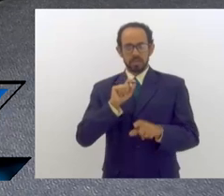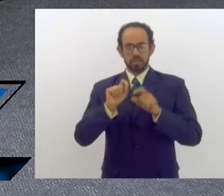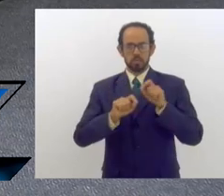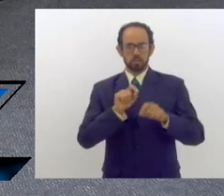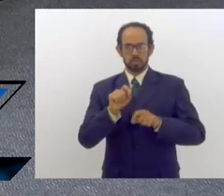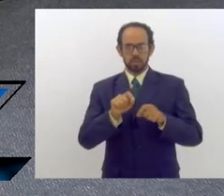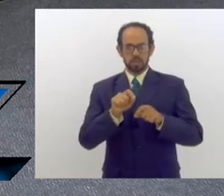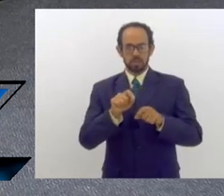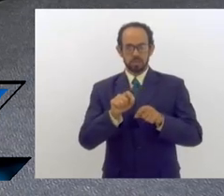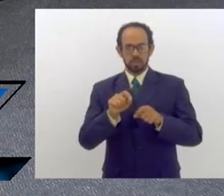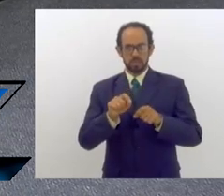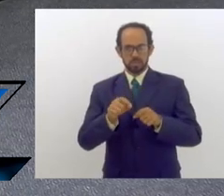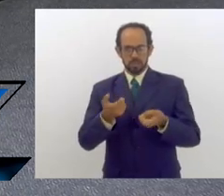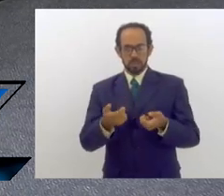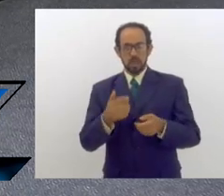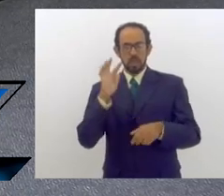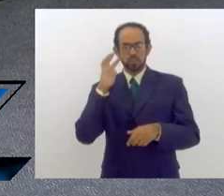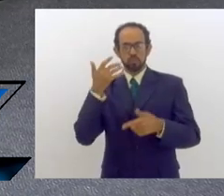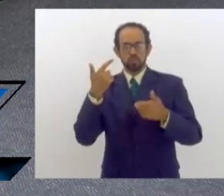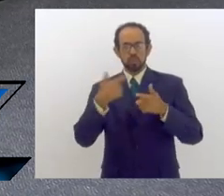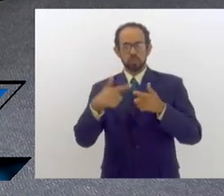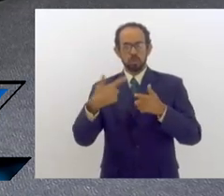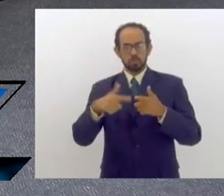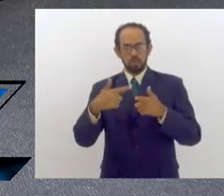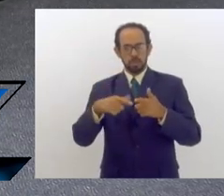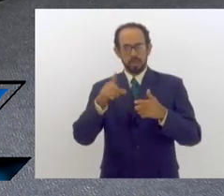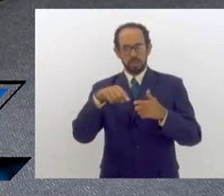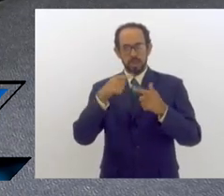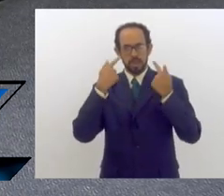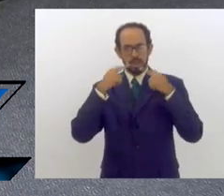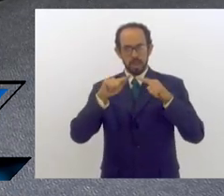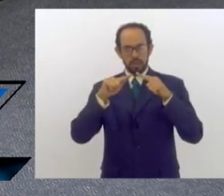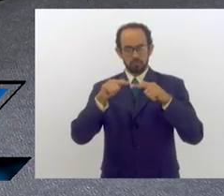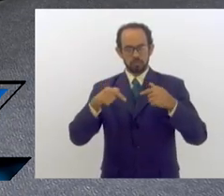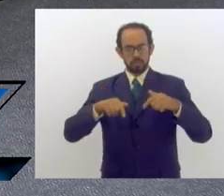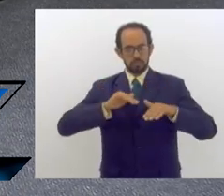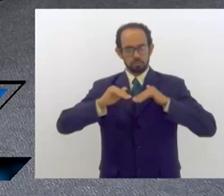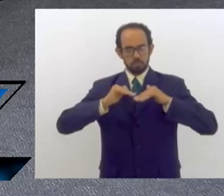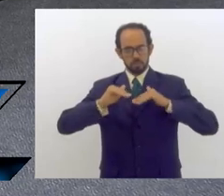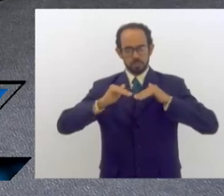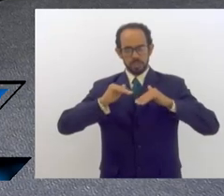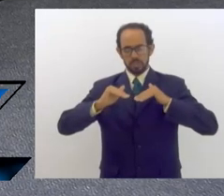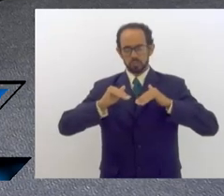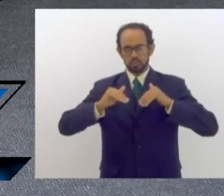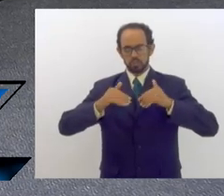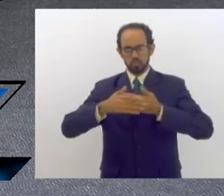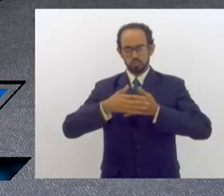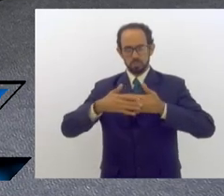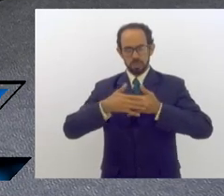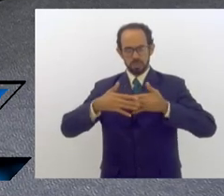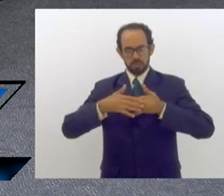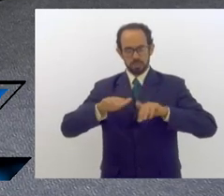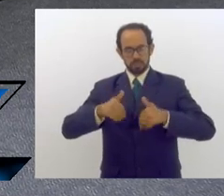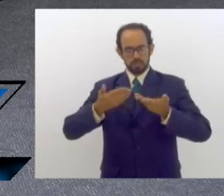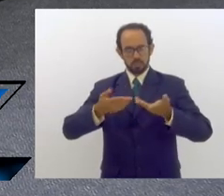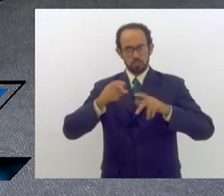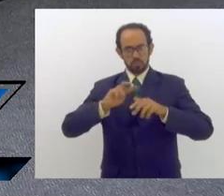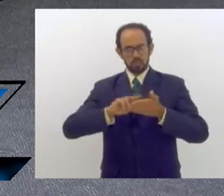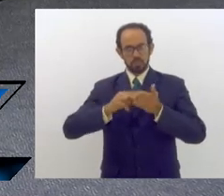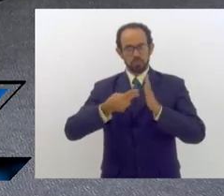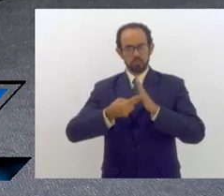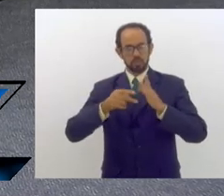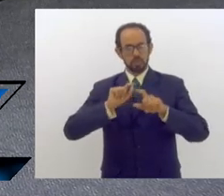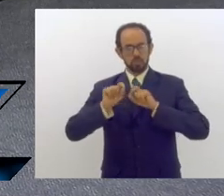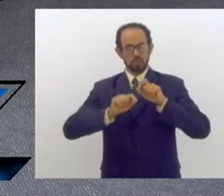envolver e resolver o problema que é crônico da mobilidade urbana aqui no Rio de Janeiro ou seja nós temos um problema que não é